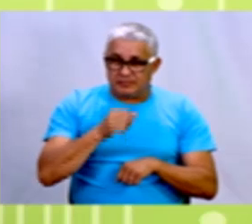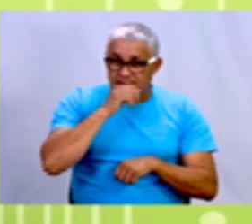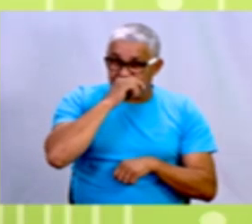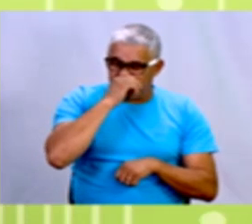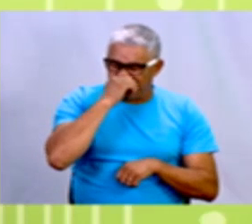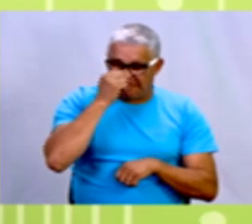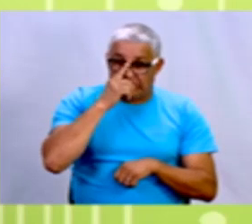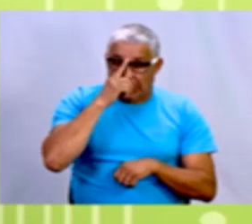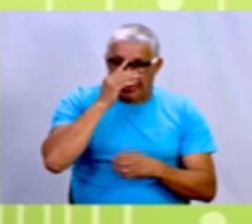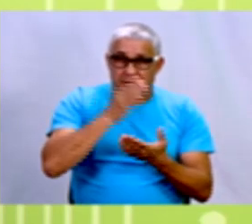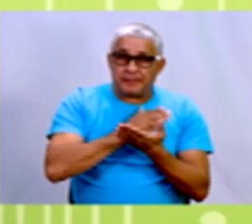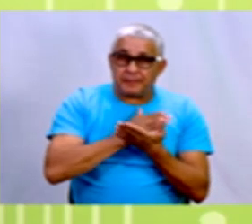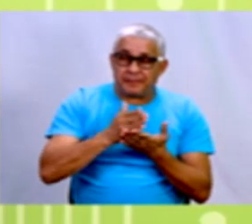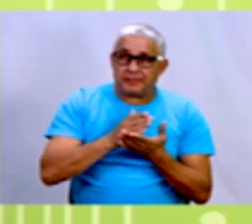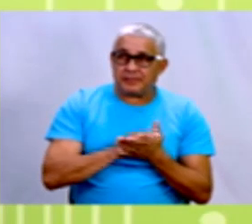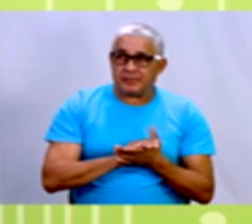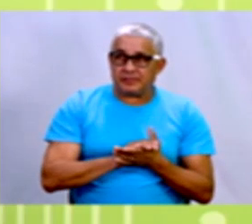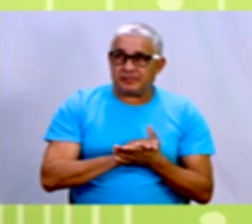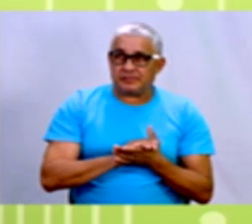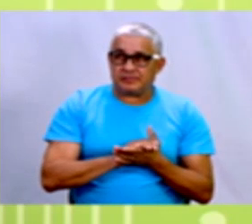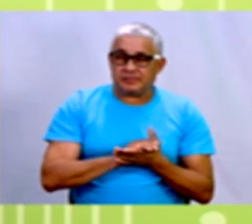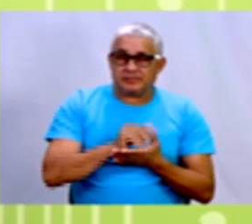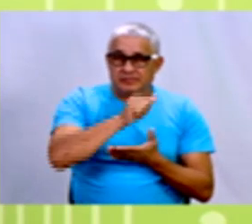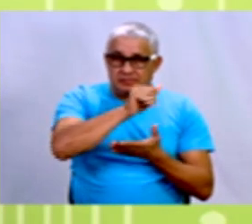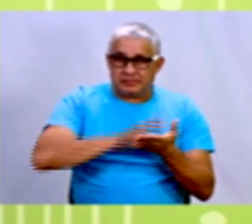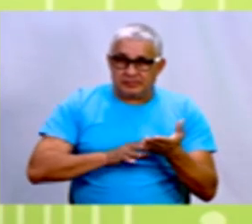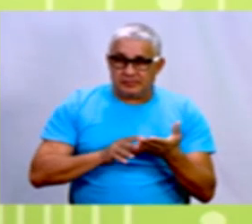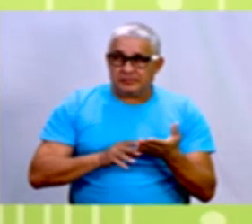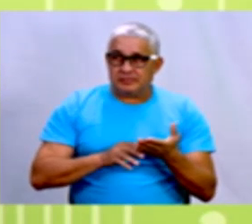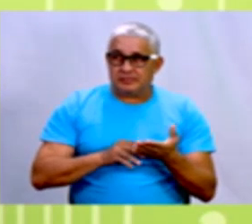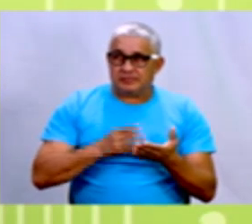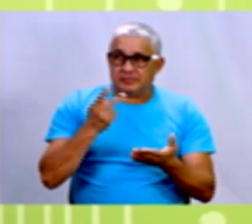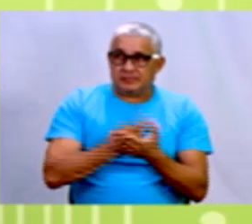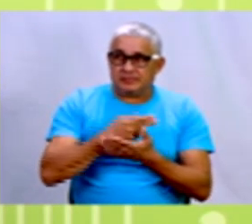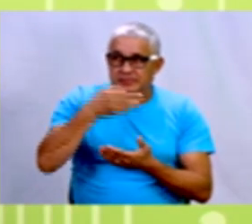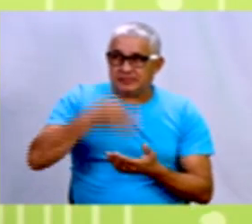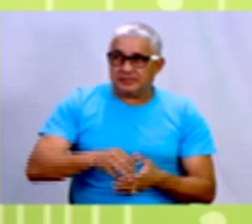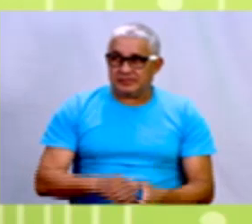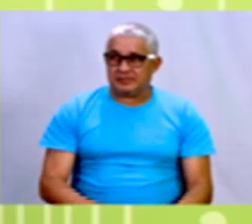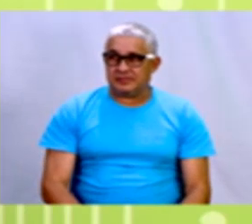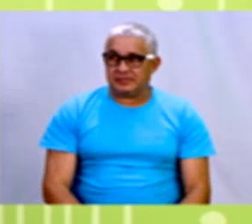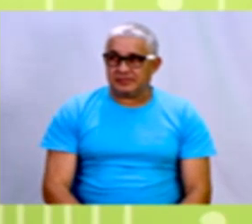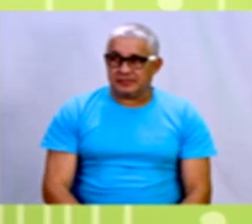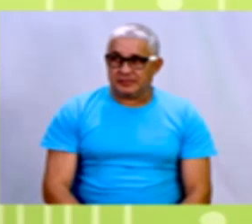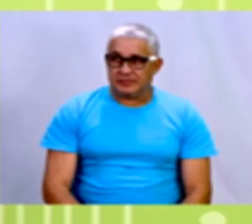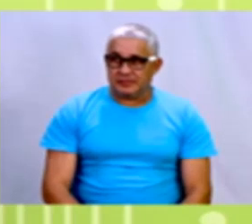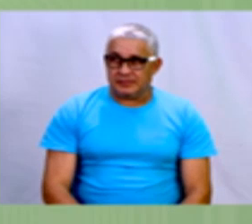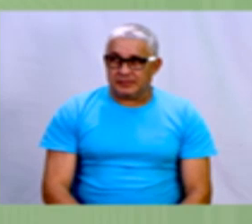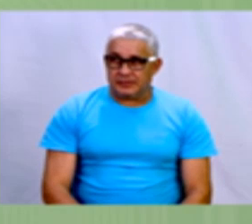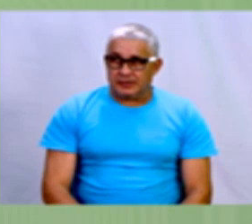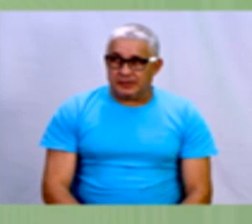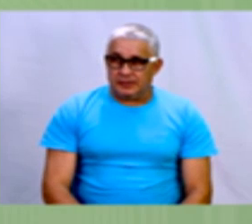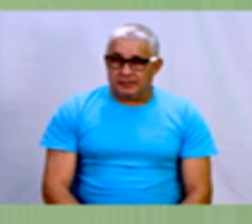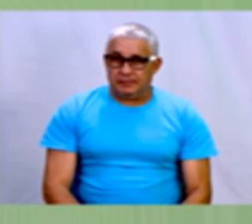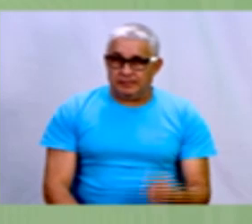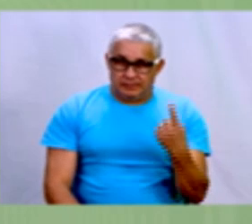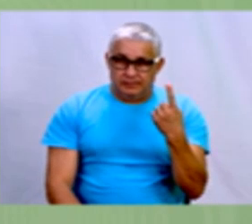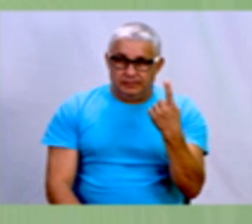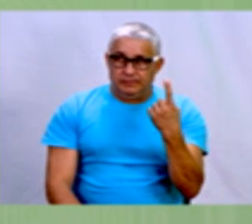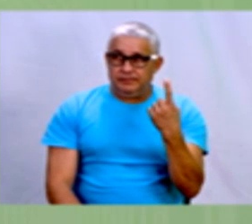Vamos começar aqui a correção das nossas atividades, tá? Para não correr o risco de não dar tempo, tá? Vamos lá, questão número